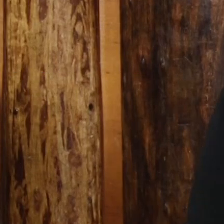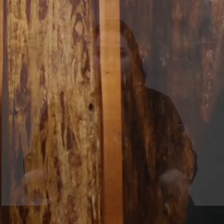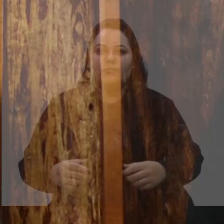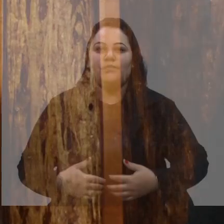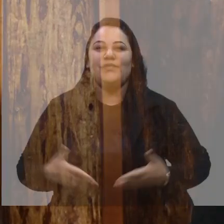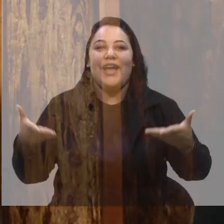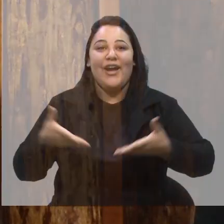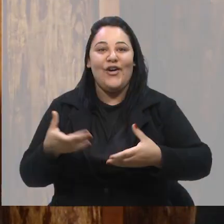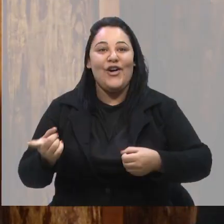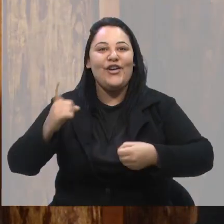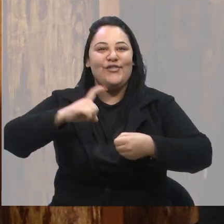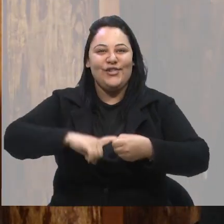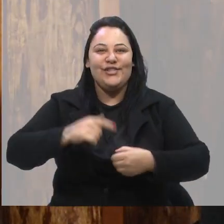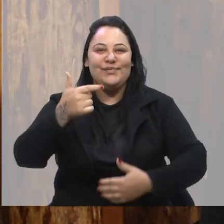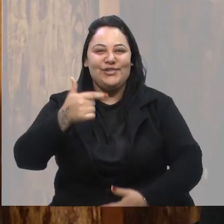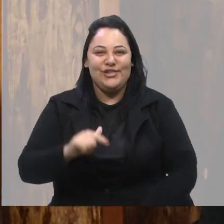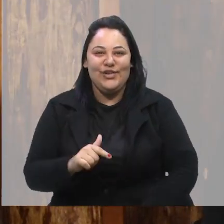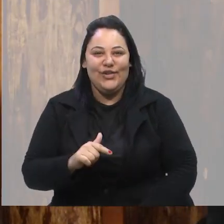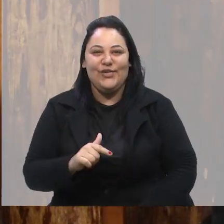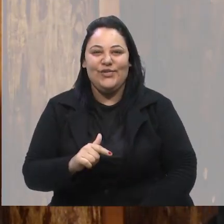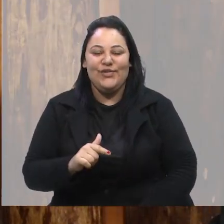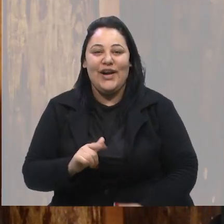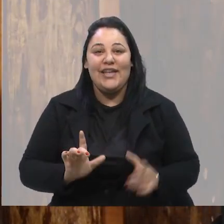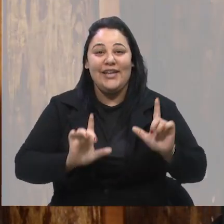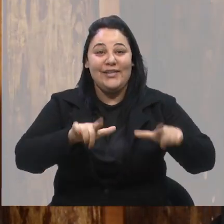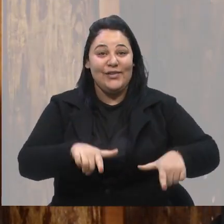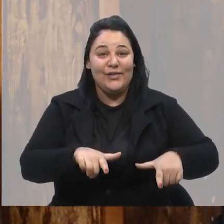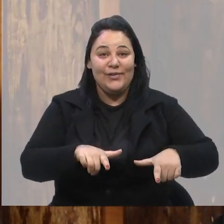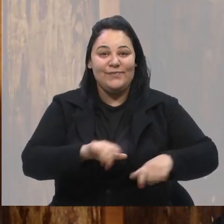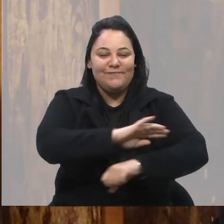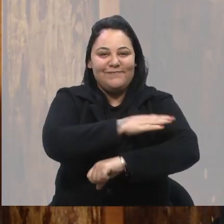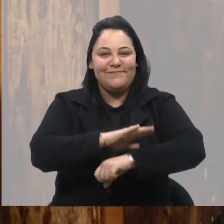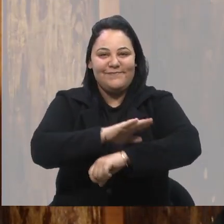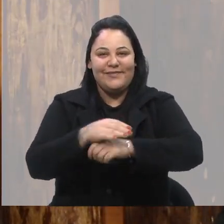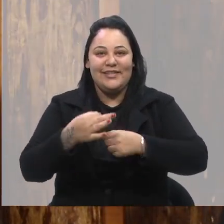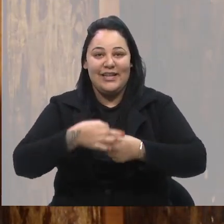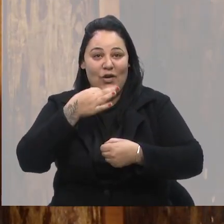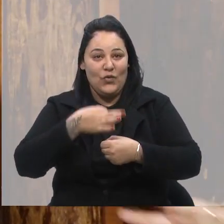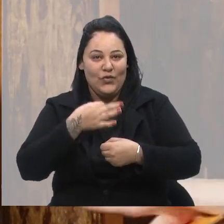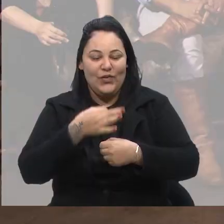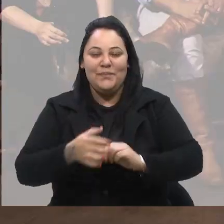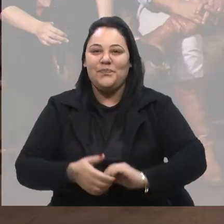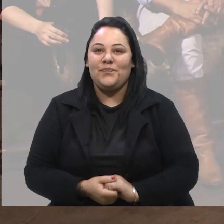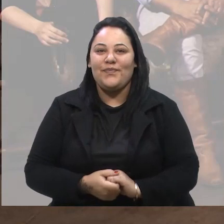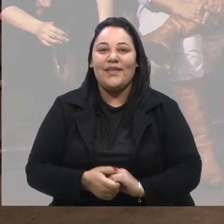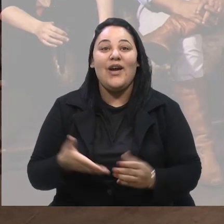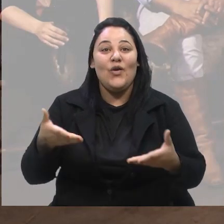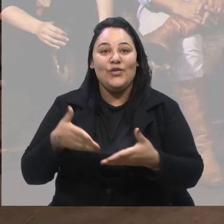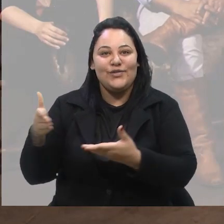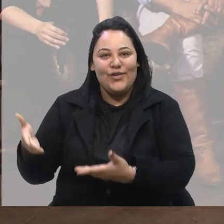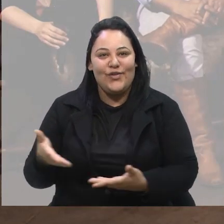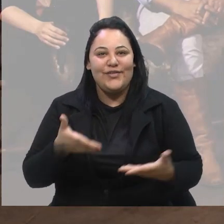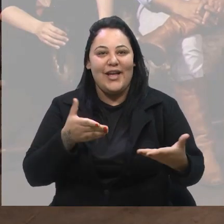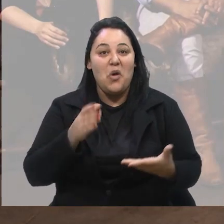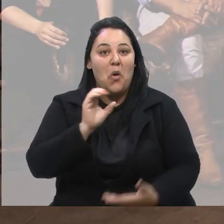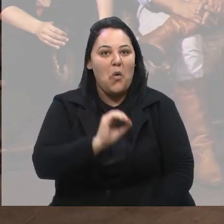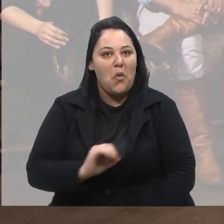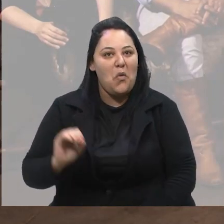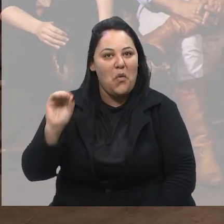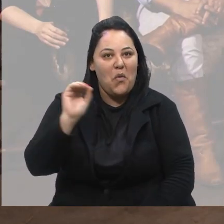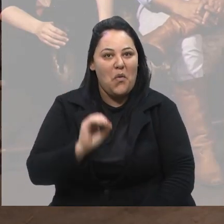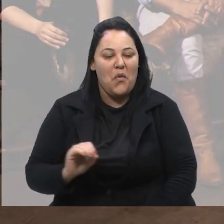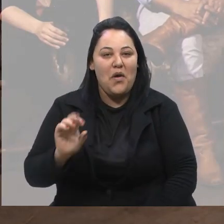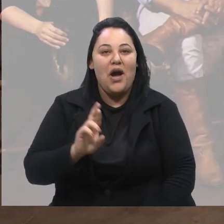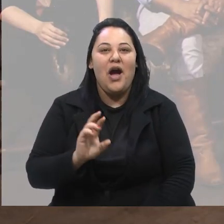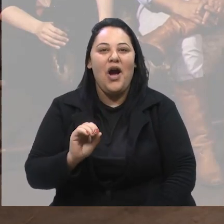Estamos de volta com mais cultura, direto do Boliche dos Piardes, aqui no Parque da Festa da Uva, com convidados ótimos: